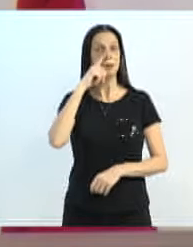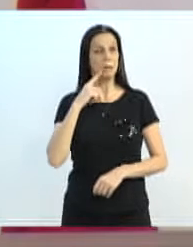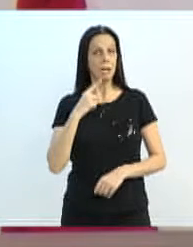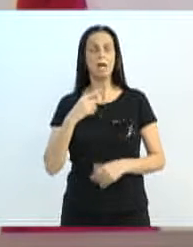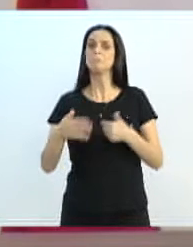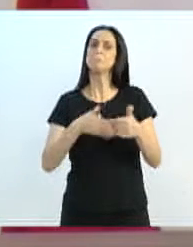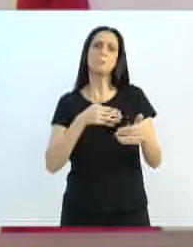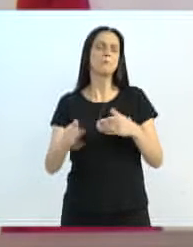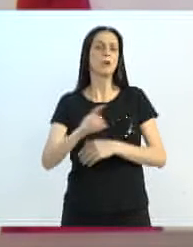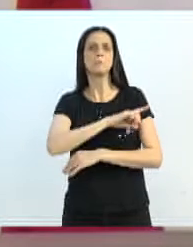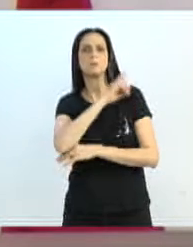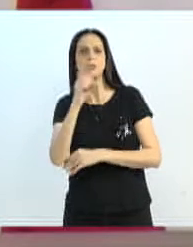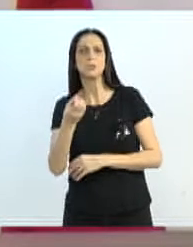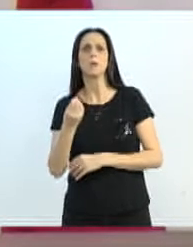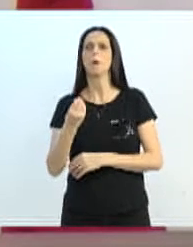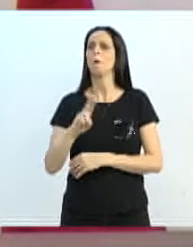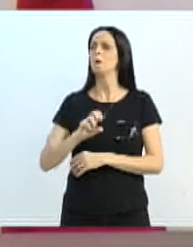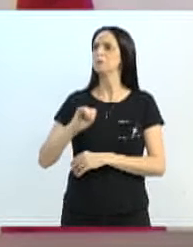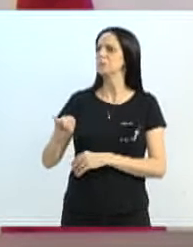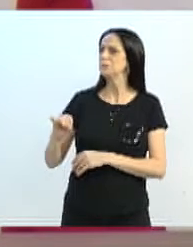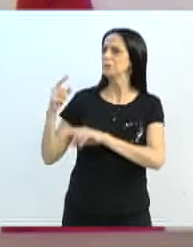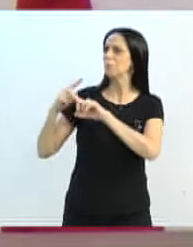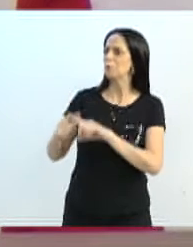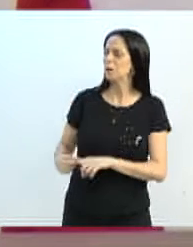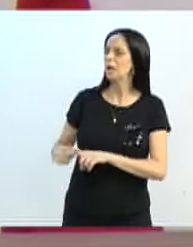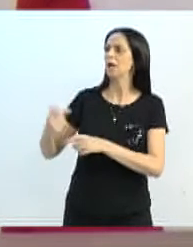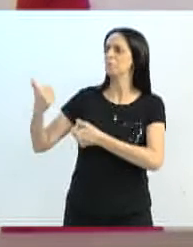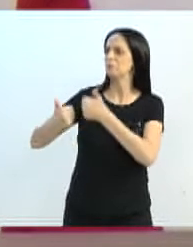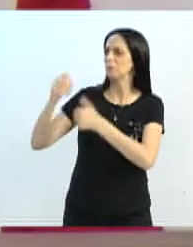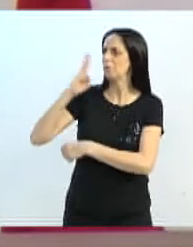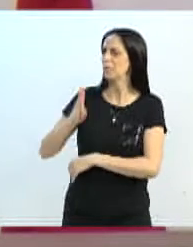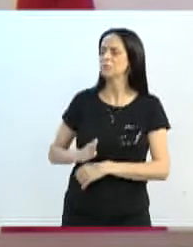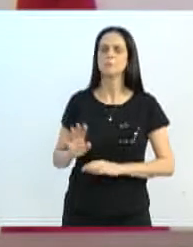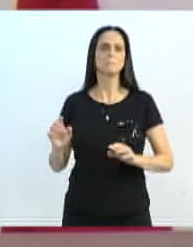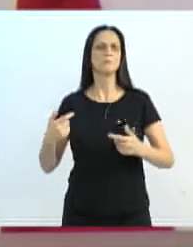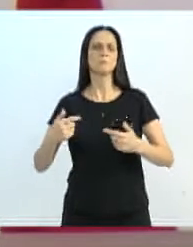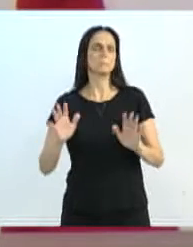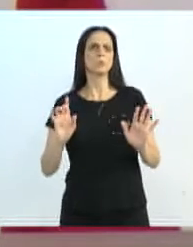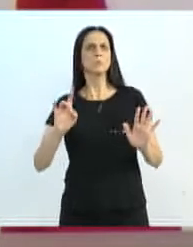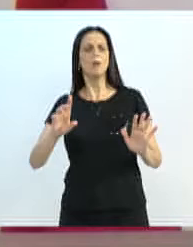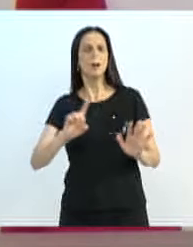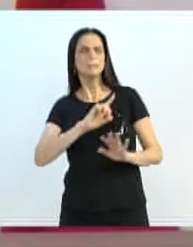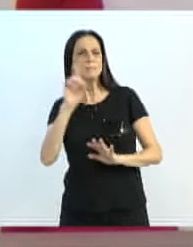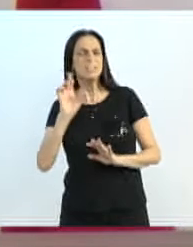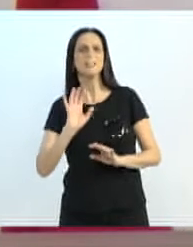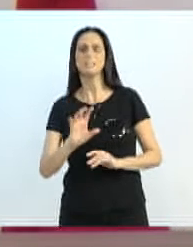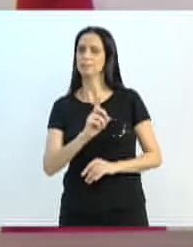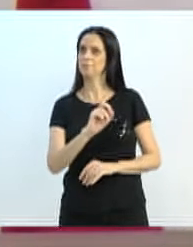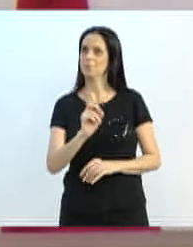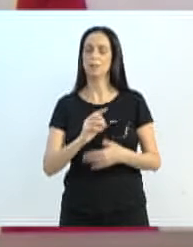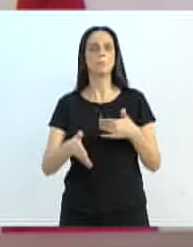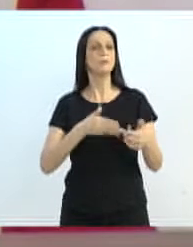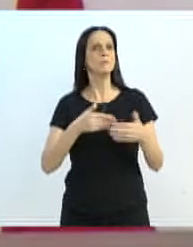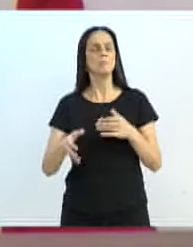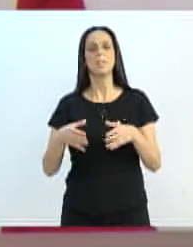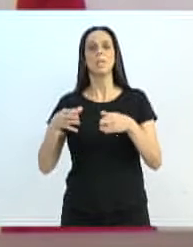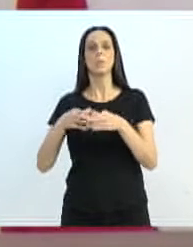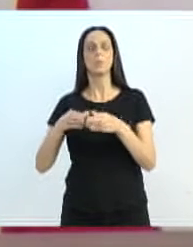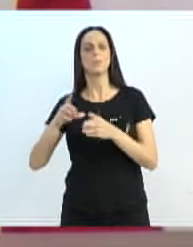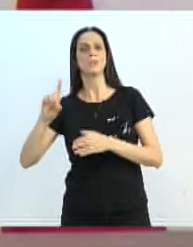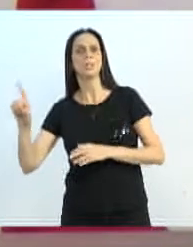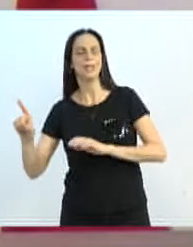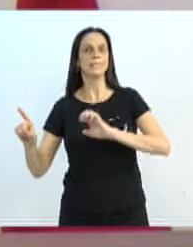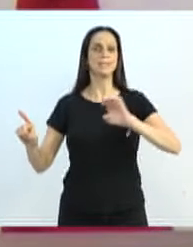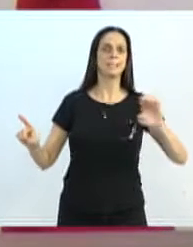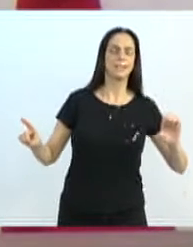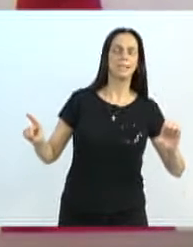de Copa, de 7 de setembro, seja o que for. Onde a bandeira do Brasil é de todos nós, brasileiros, independente de esquerda, direita, centro, de credo,